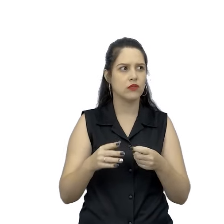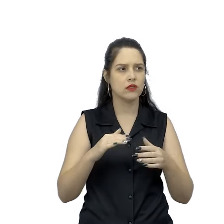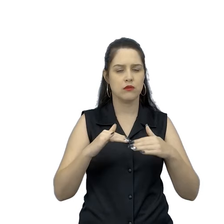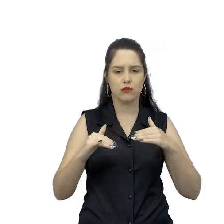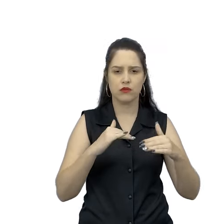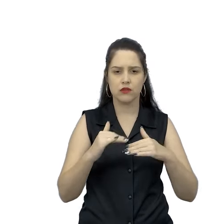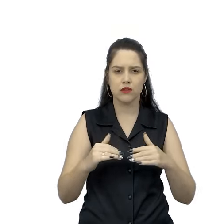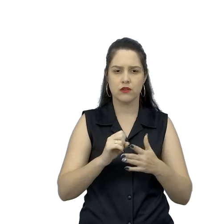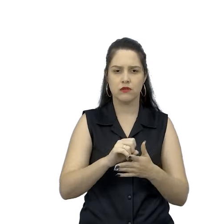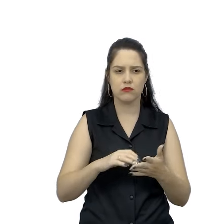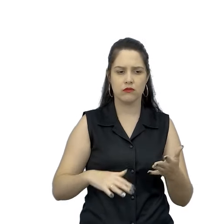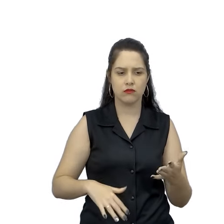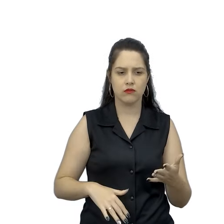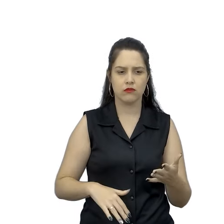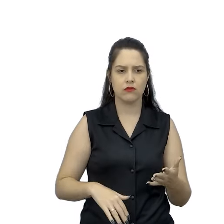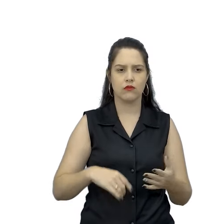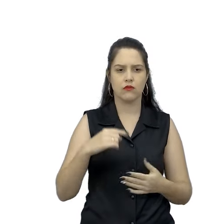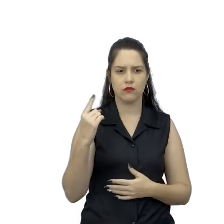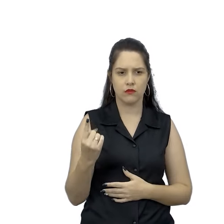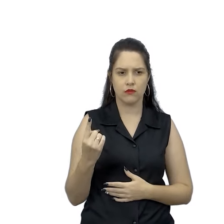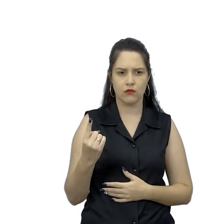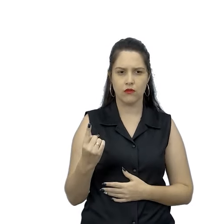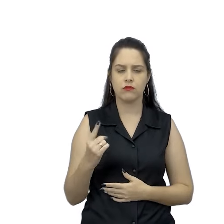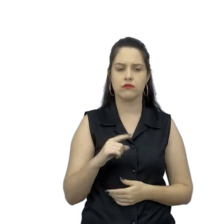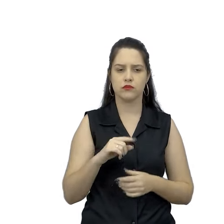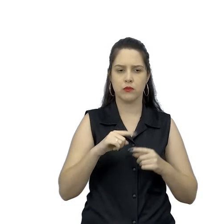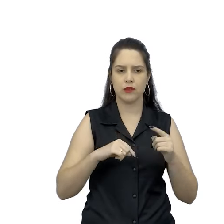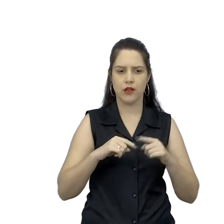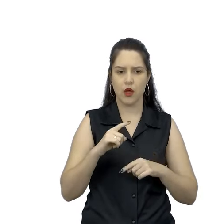de atividade 1 do volume 1 do material.